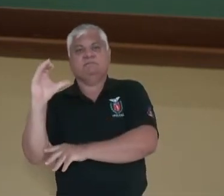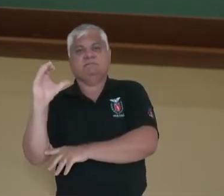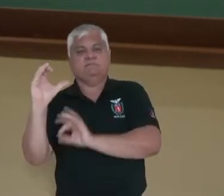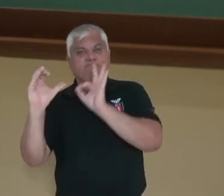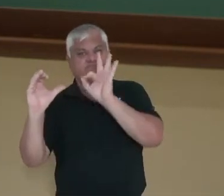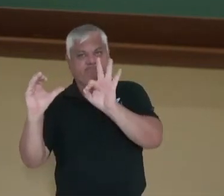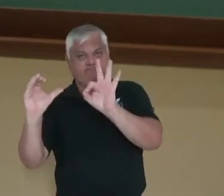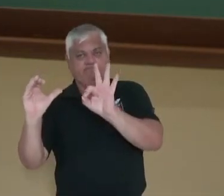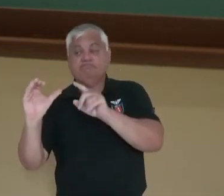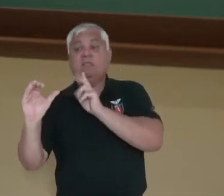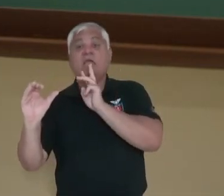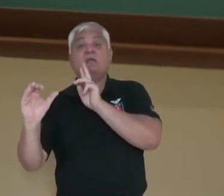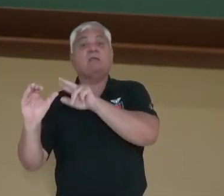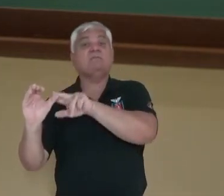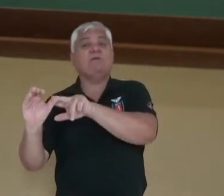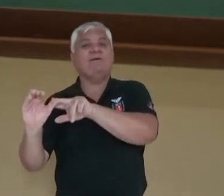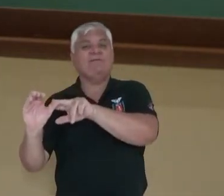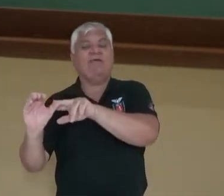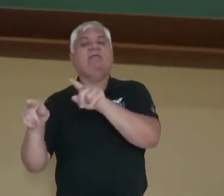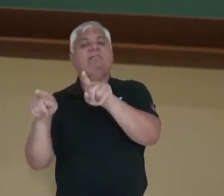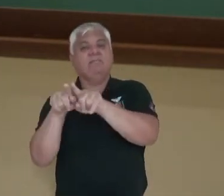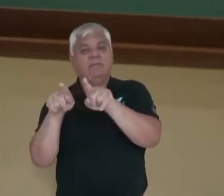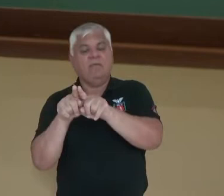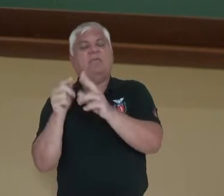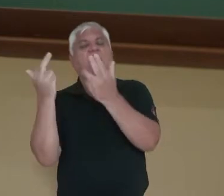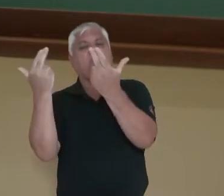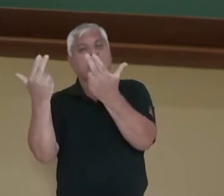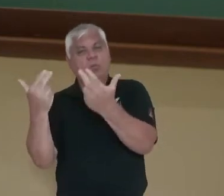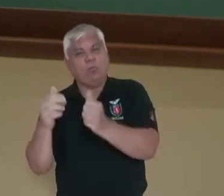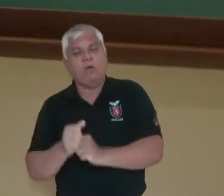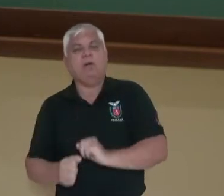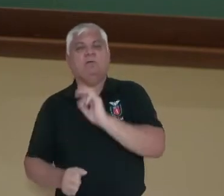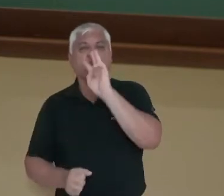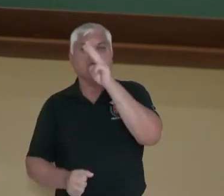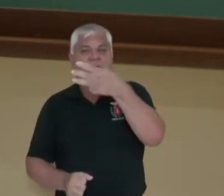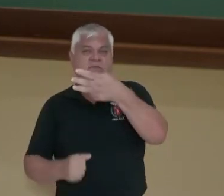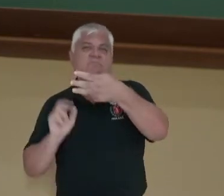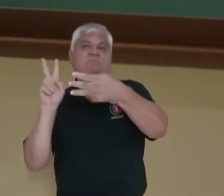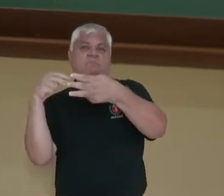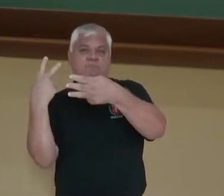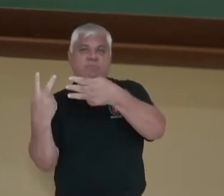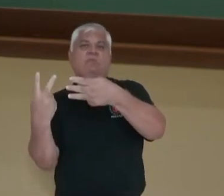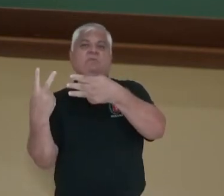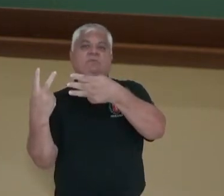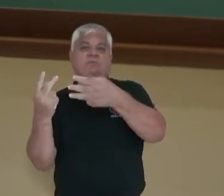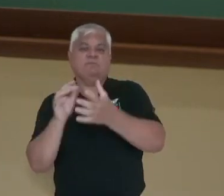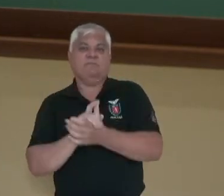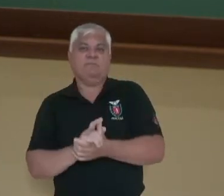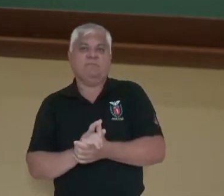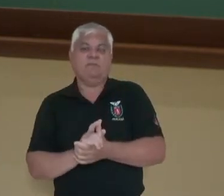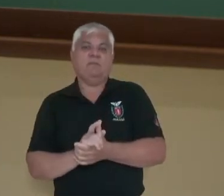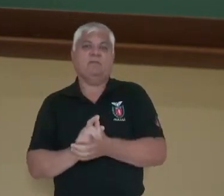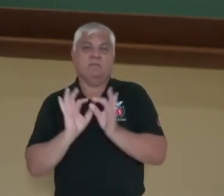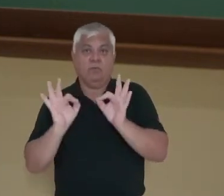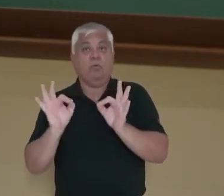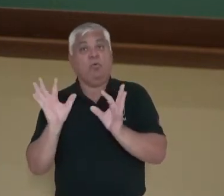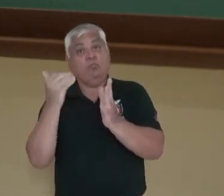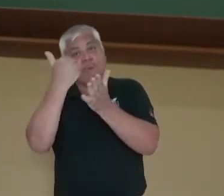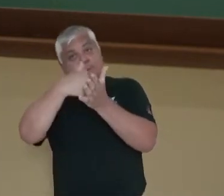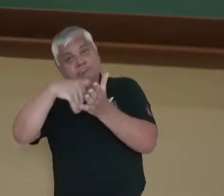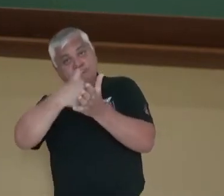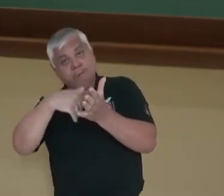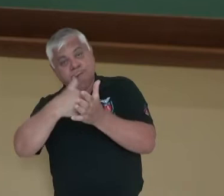Essa matriz resultante também ela é da mesma ordem das duas matrizes que eu adicionei ou que eu